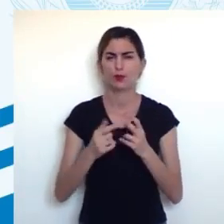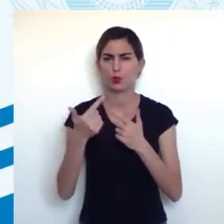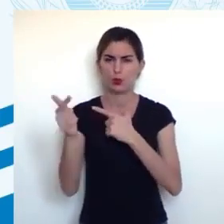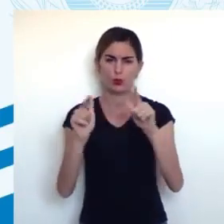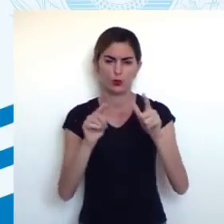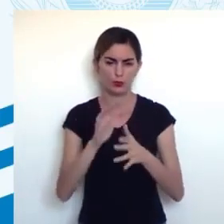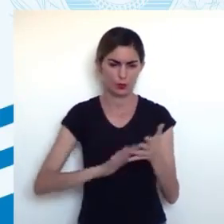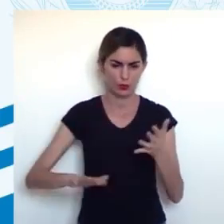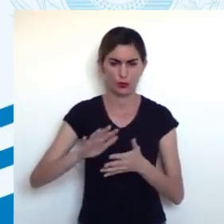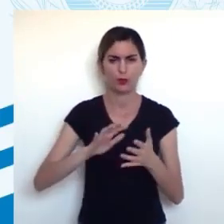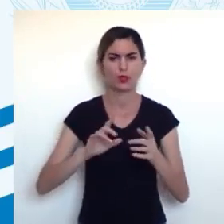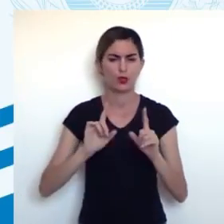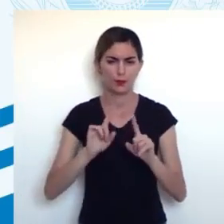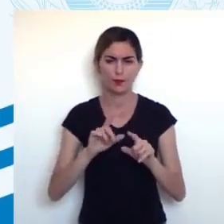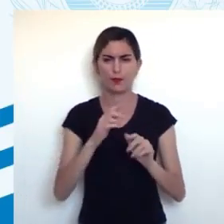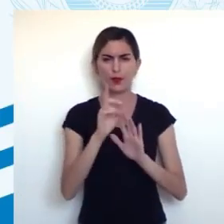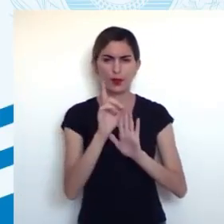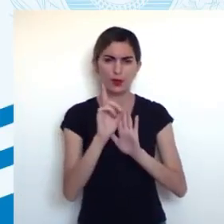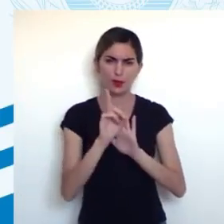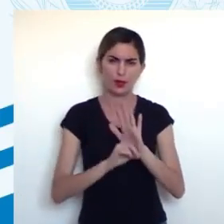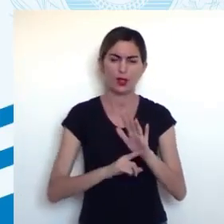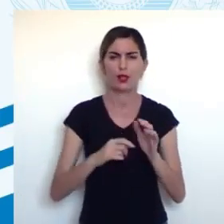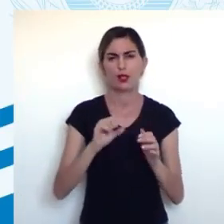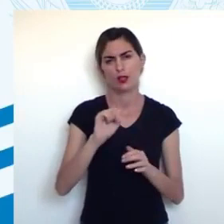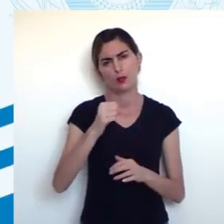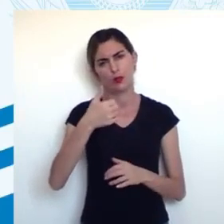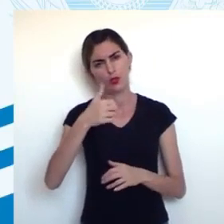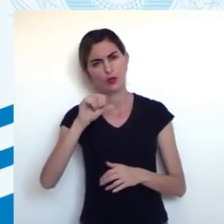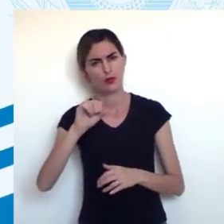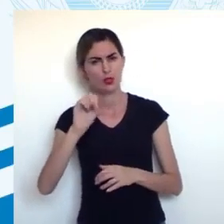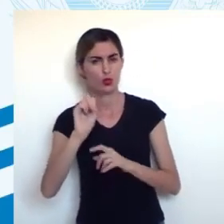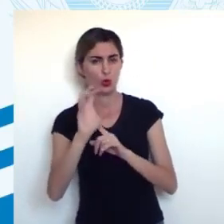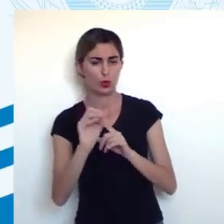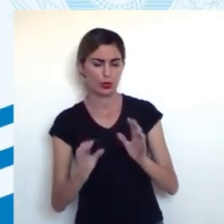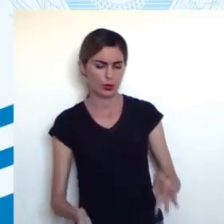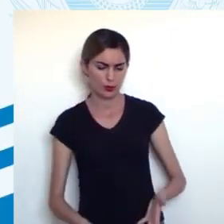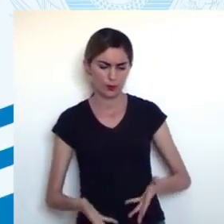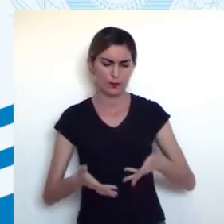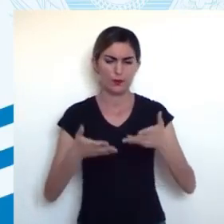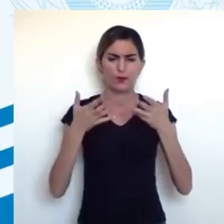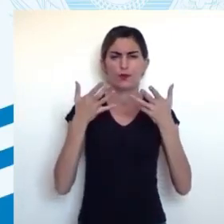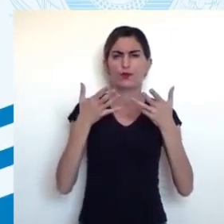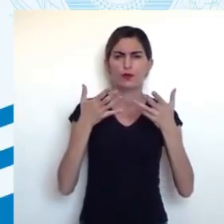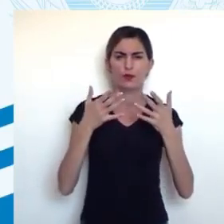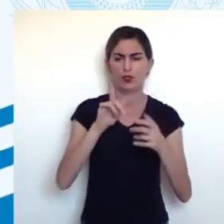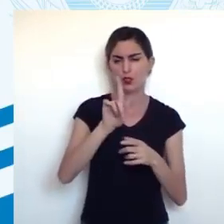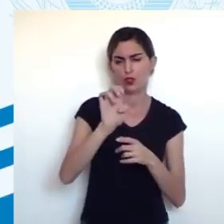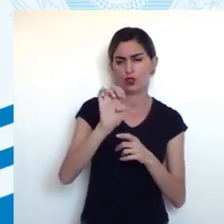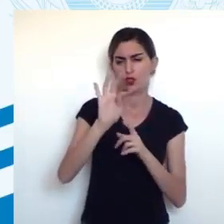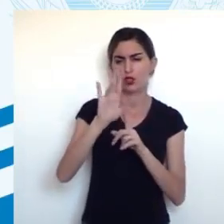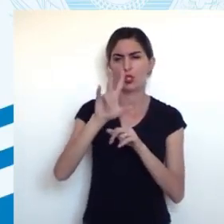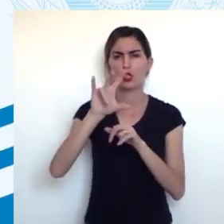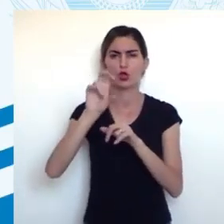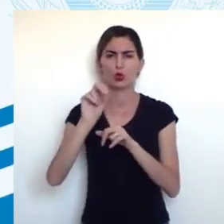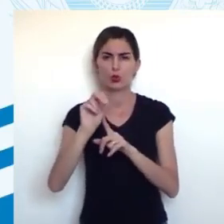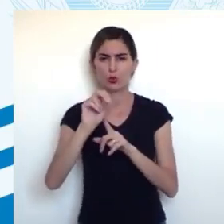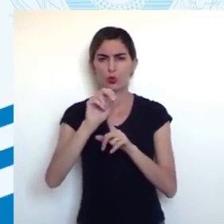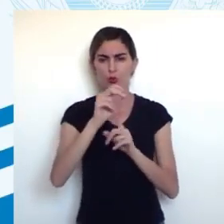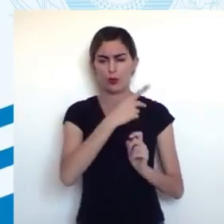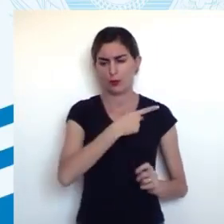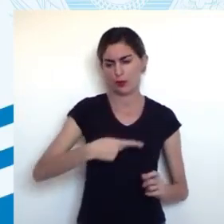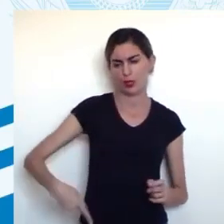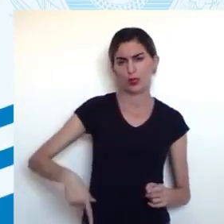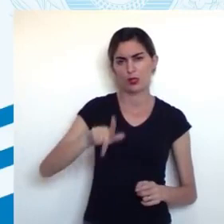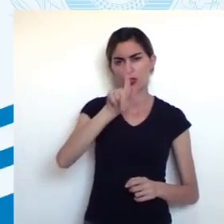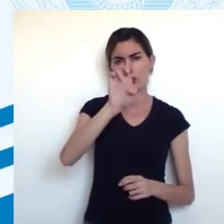comunista, foram sufocados na década de 30, com a ascensão de Getúlio